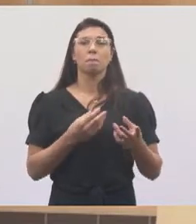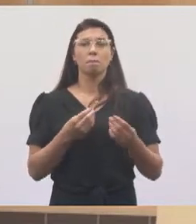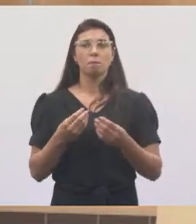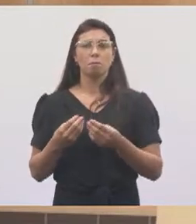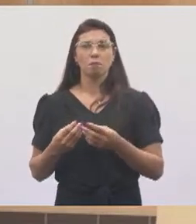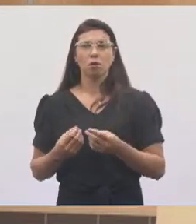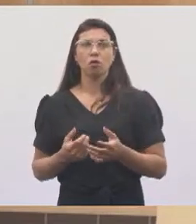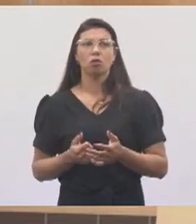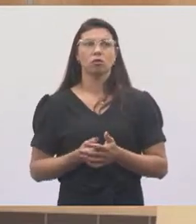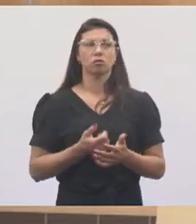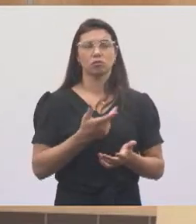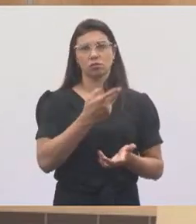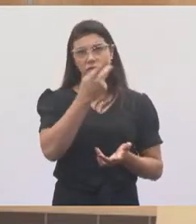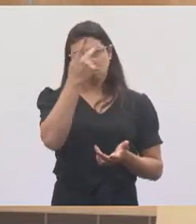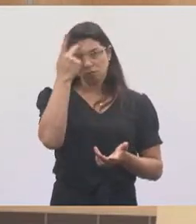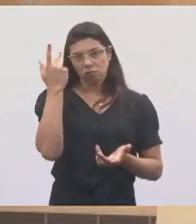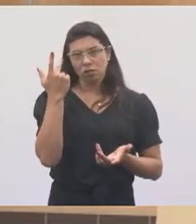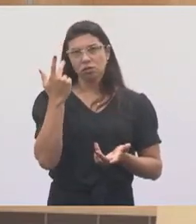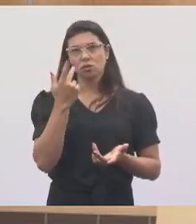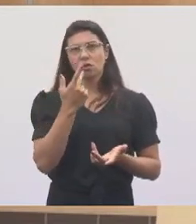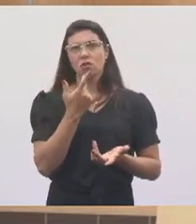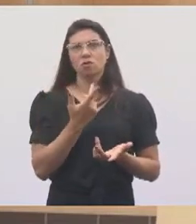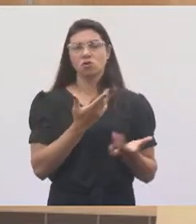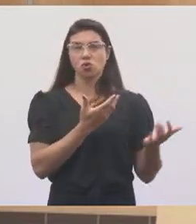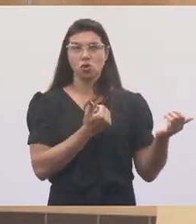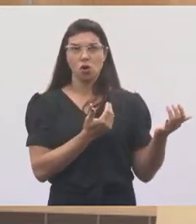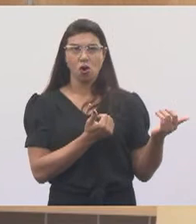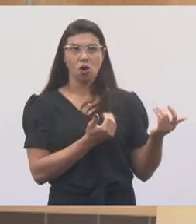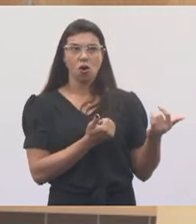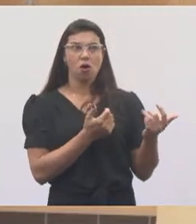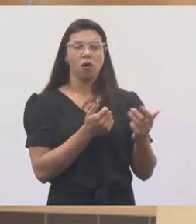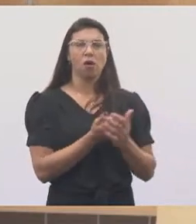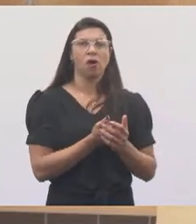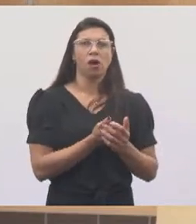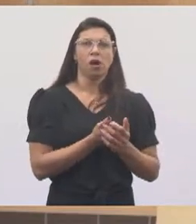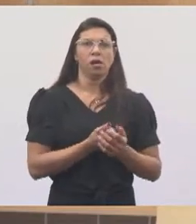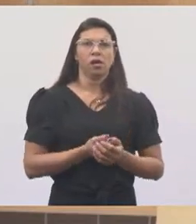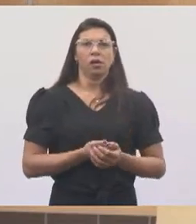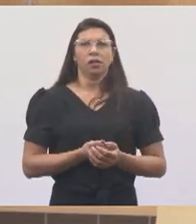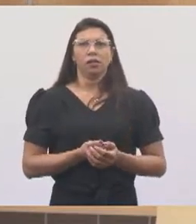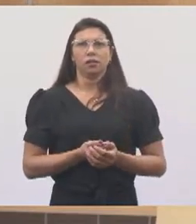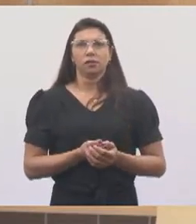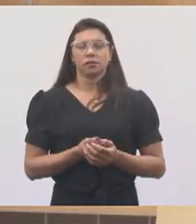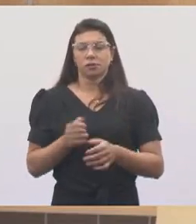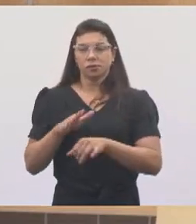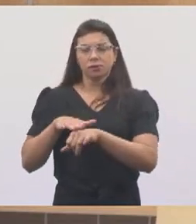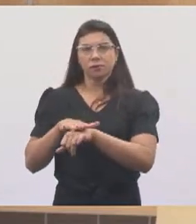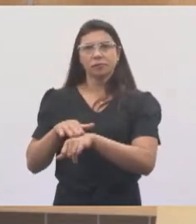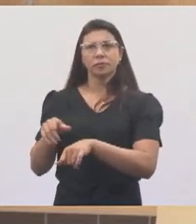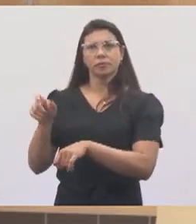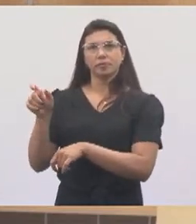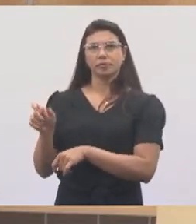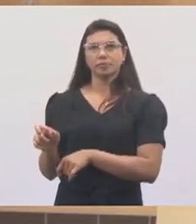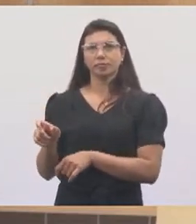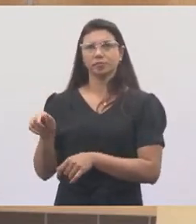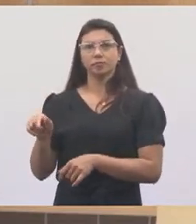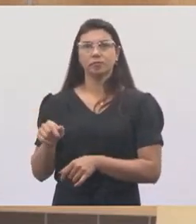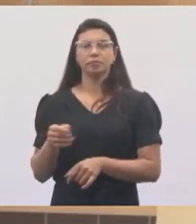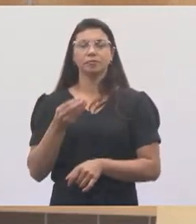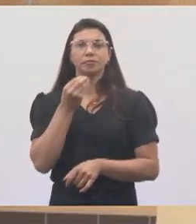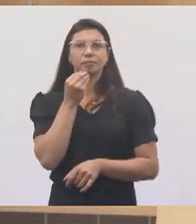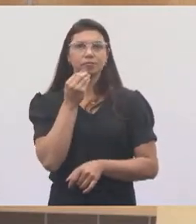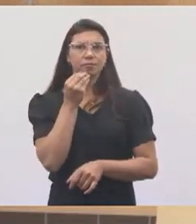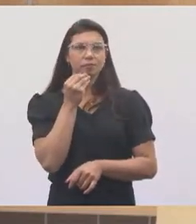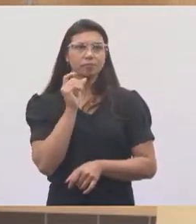infratores de menores que ali ia falar com ele buscava tentar corrigir